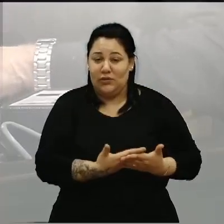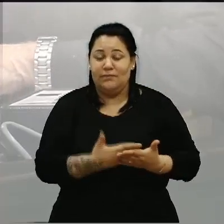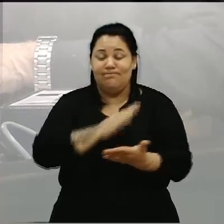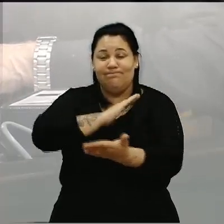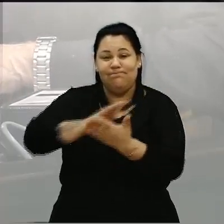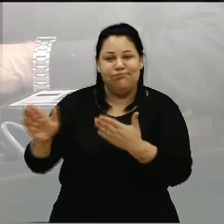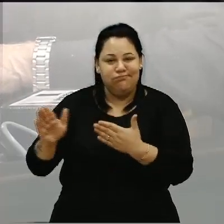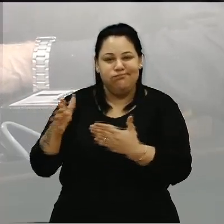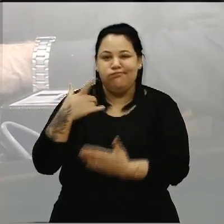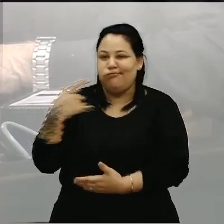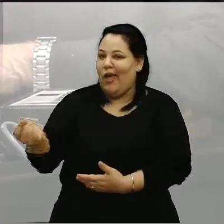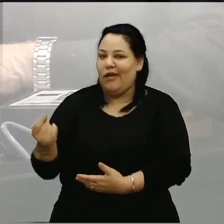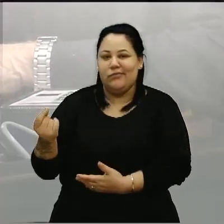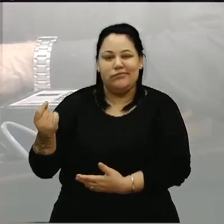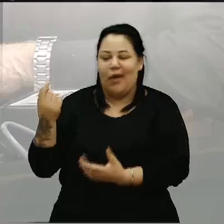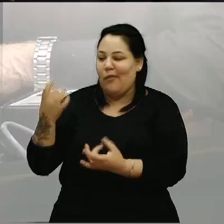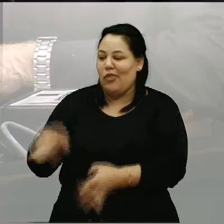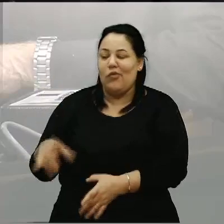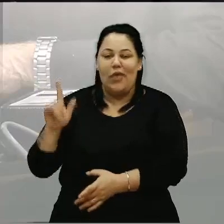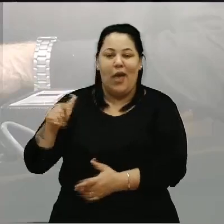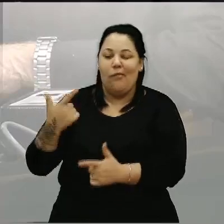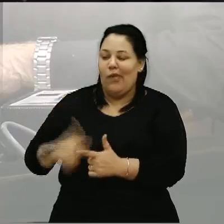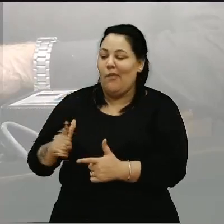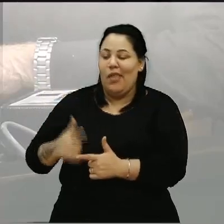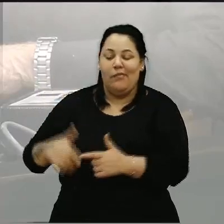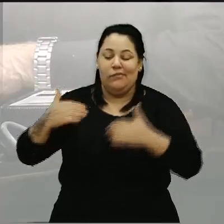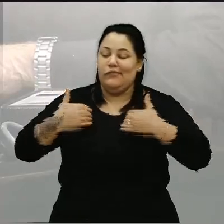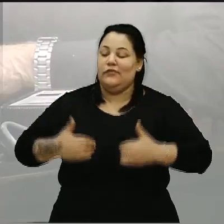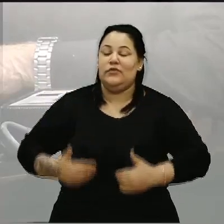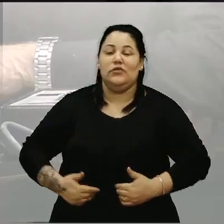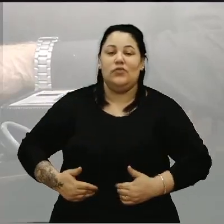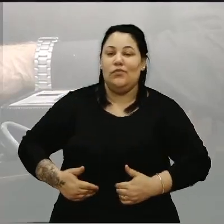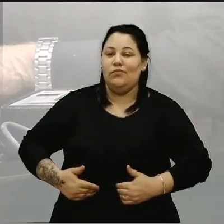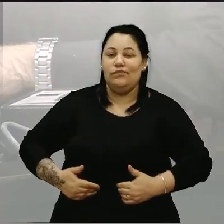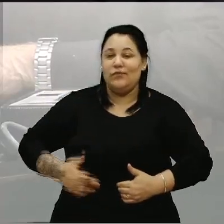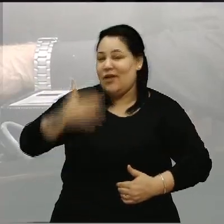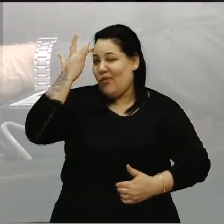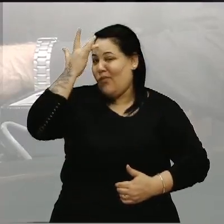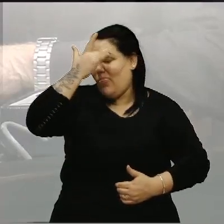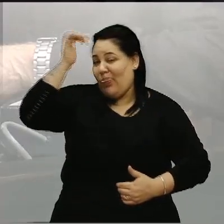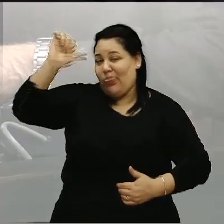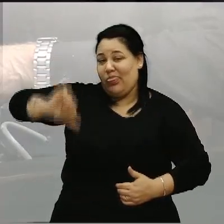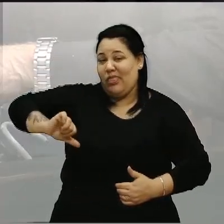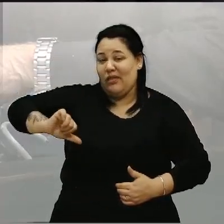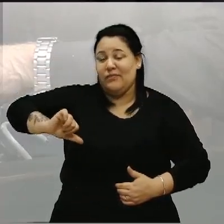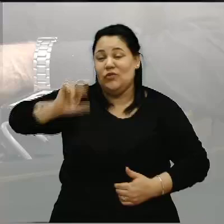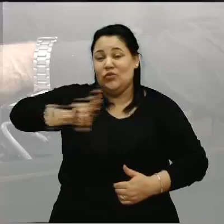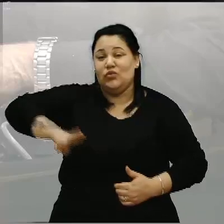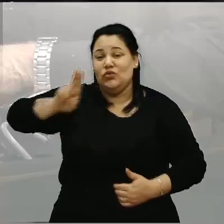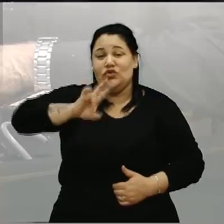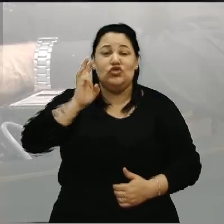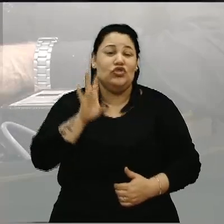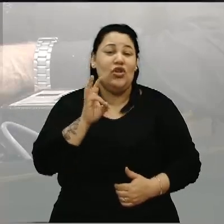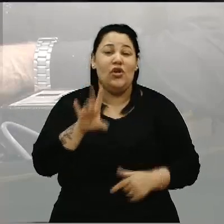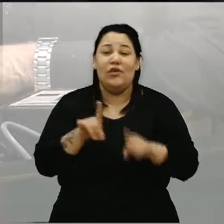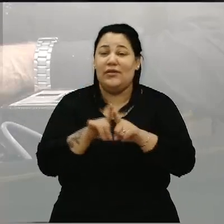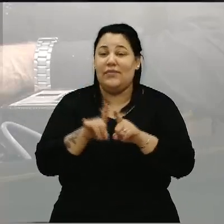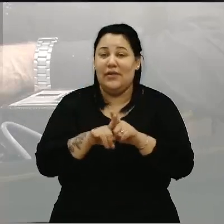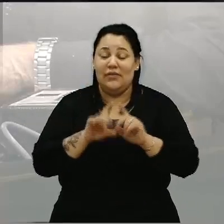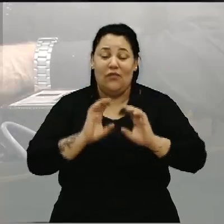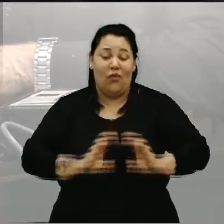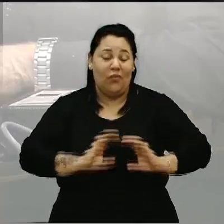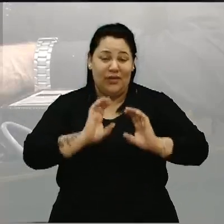absentismo escolar são problemas físicos e mentais das crianças, uso de substâncias, drogas,